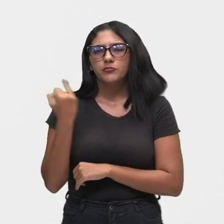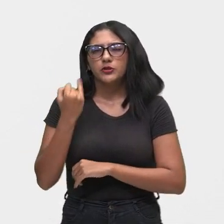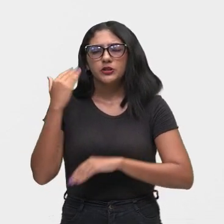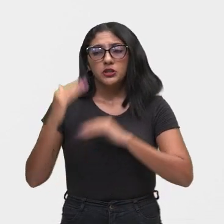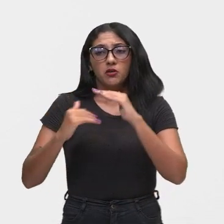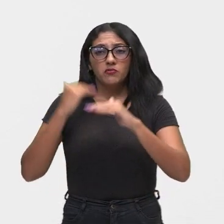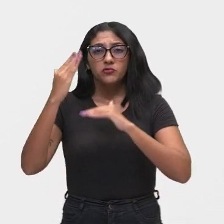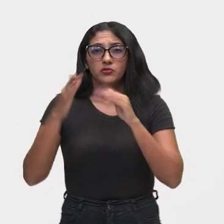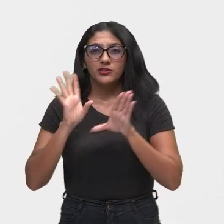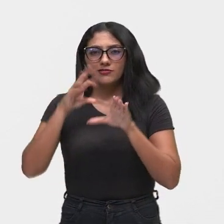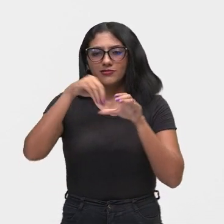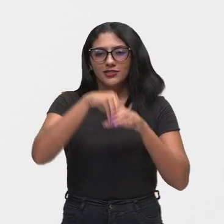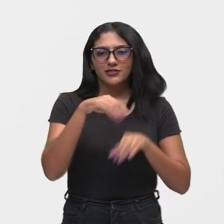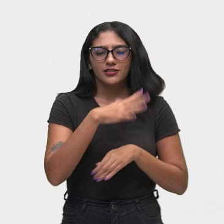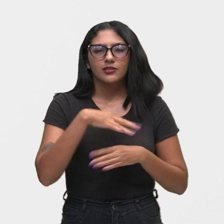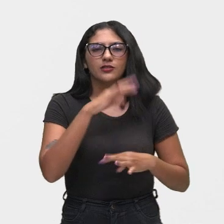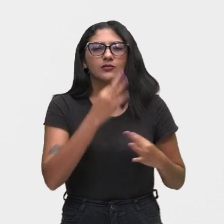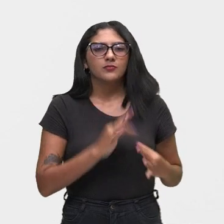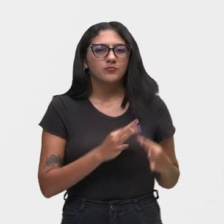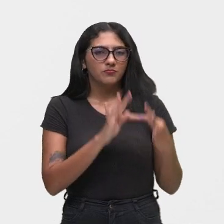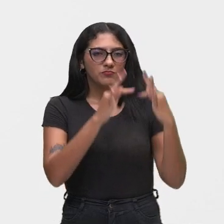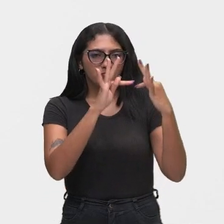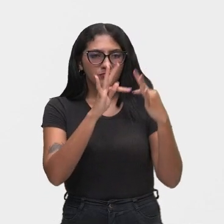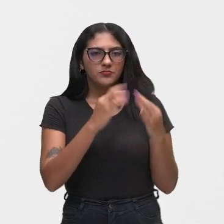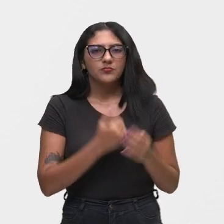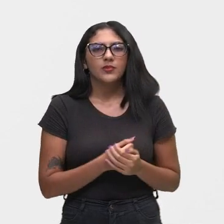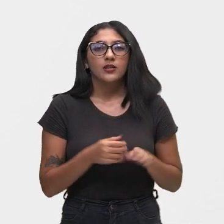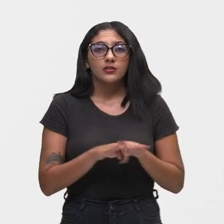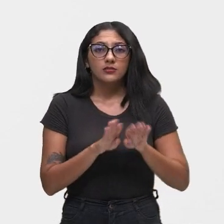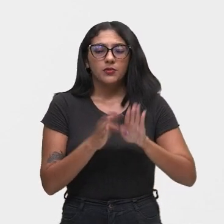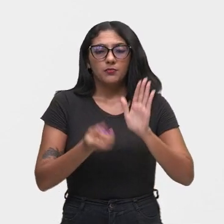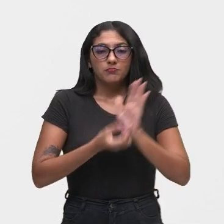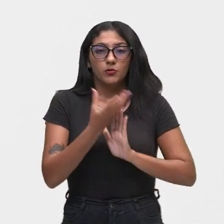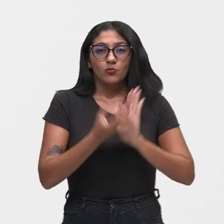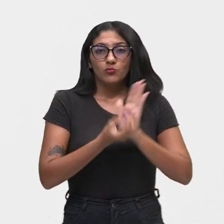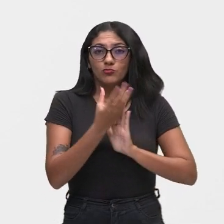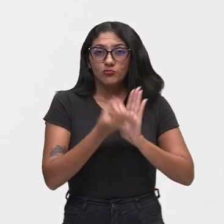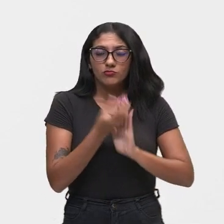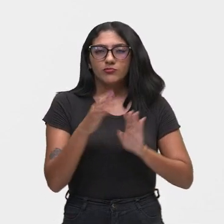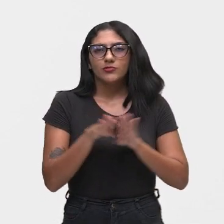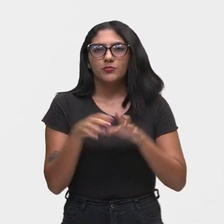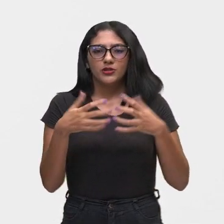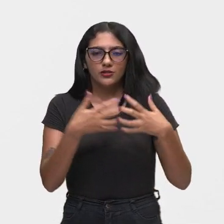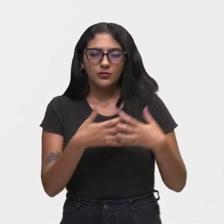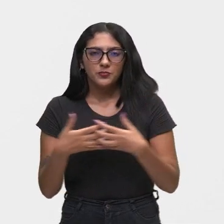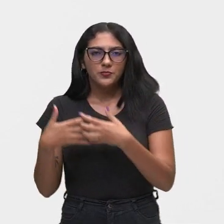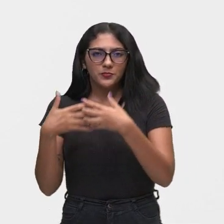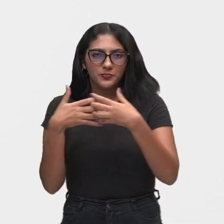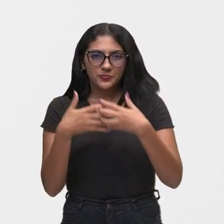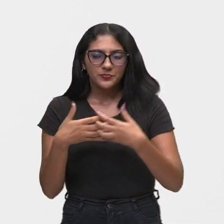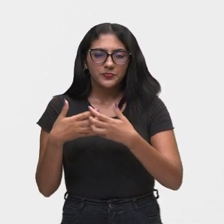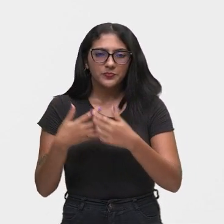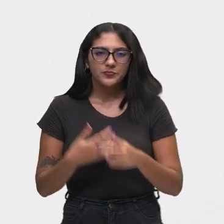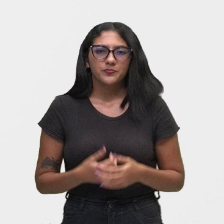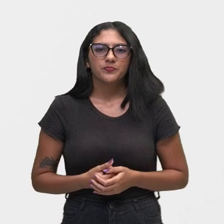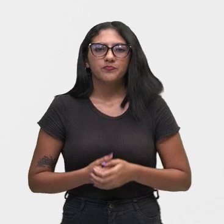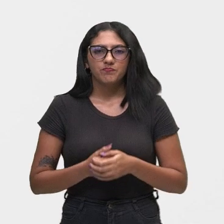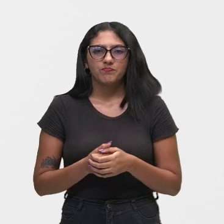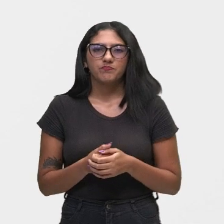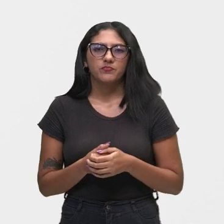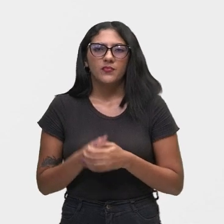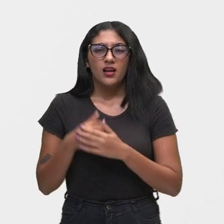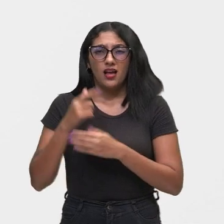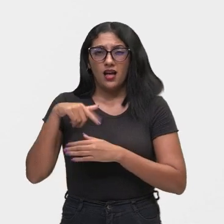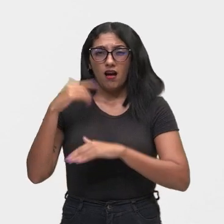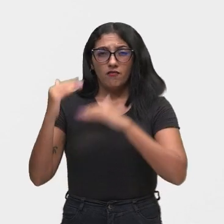da tecnologia, né, de produção e de transporte. Esses avanços produziram